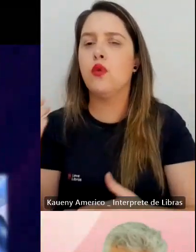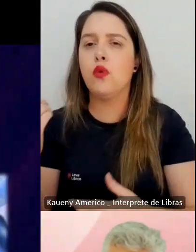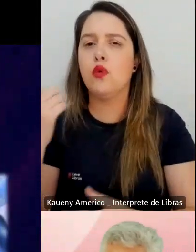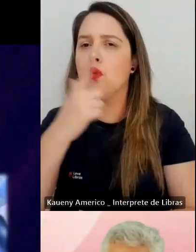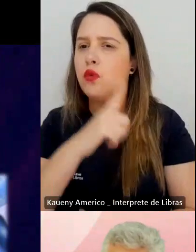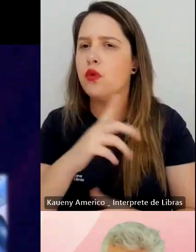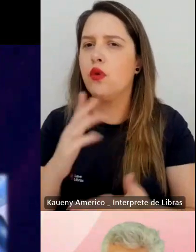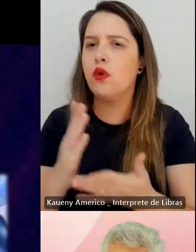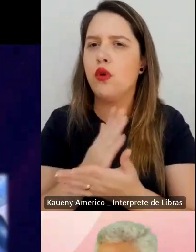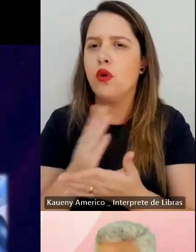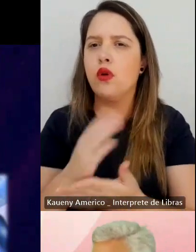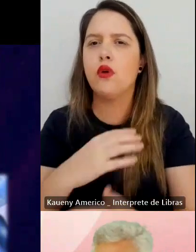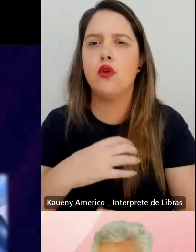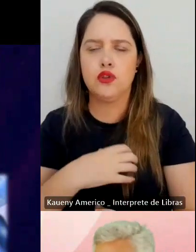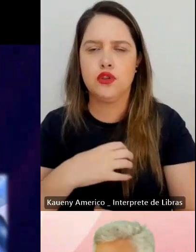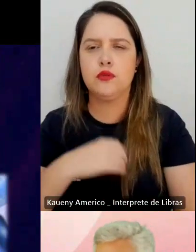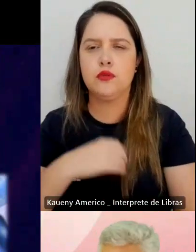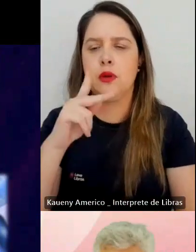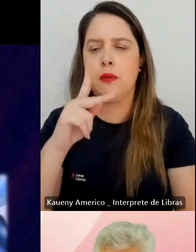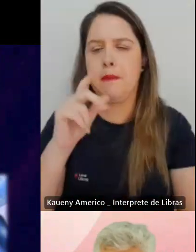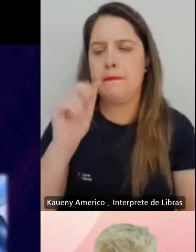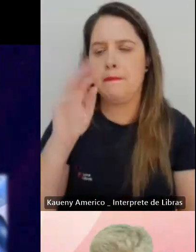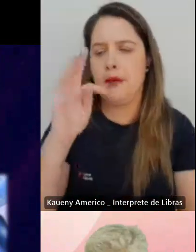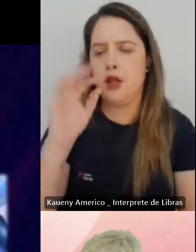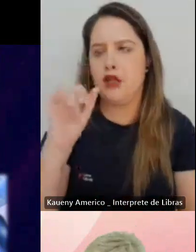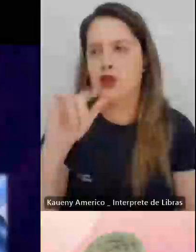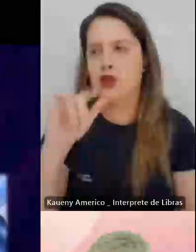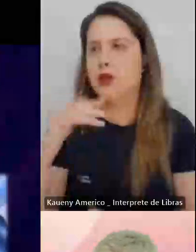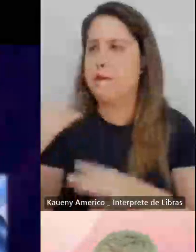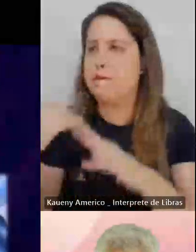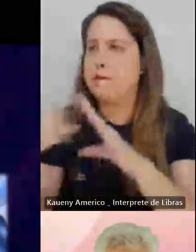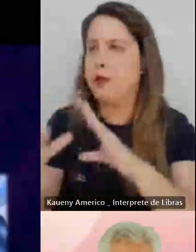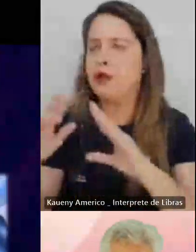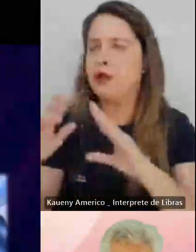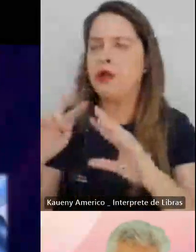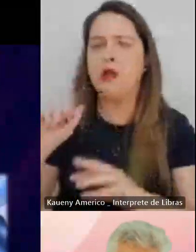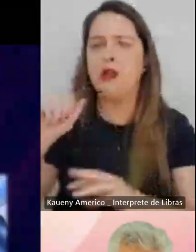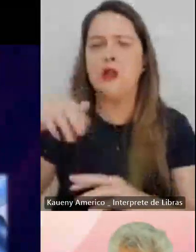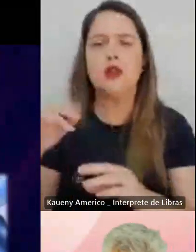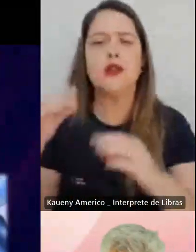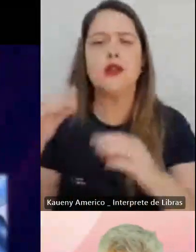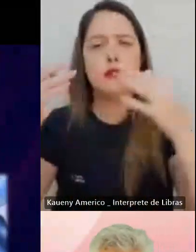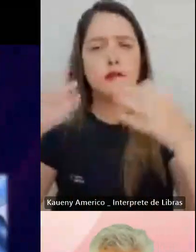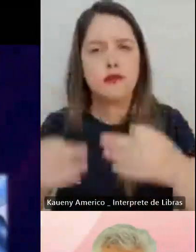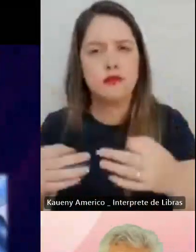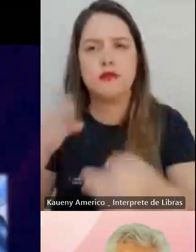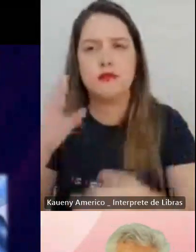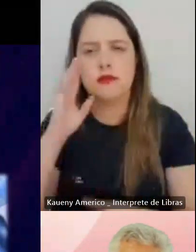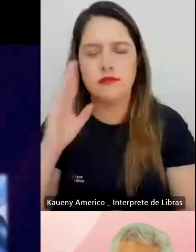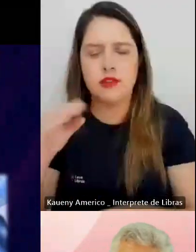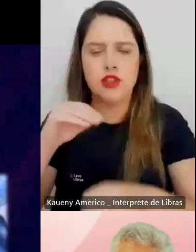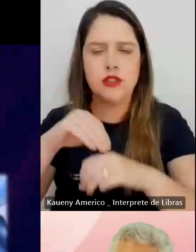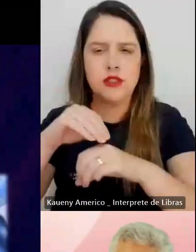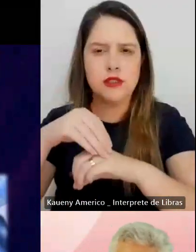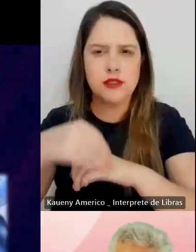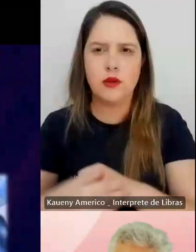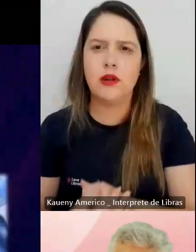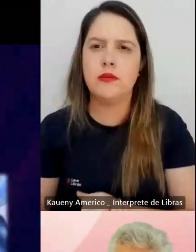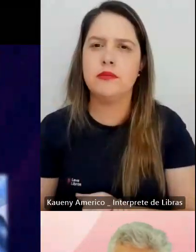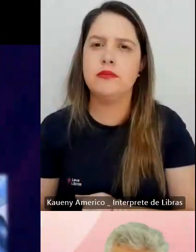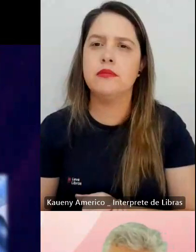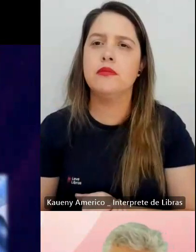de patologias que você manda esses anticorpos como se eles fossem foguetes exatamente direto atrás dessas células. Onde a gente põe